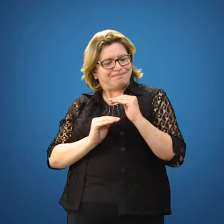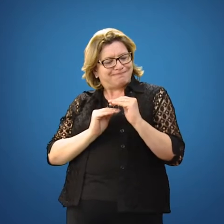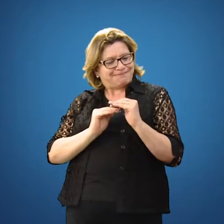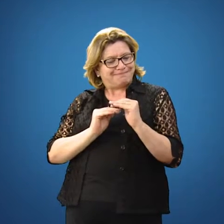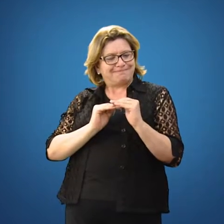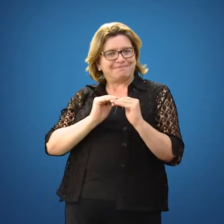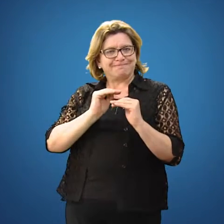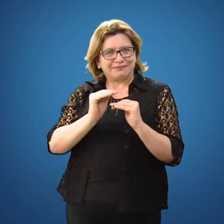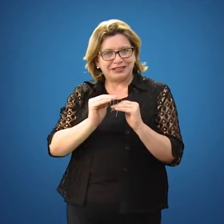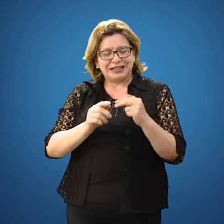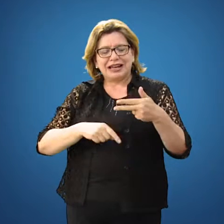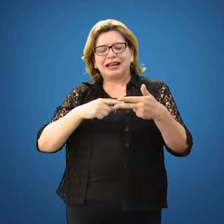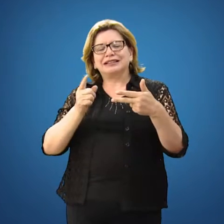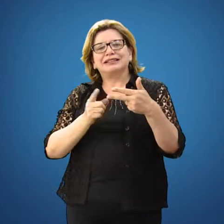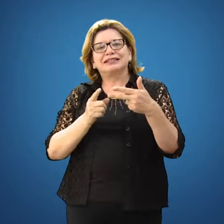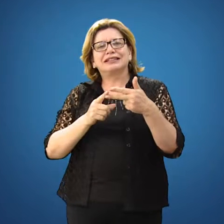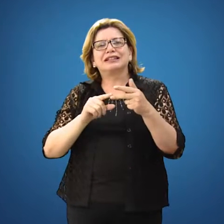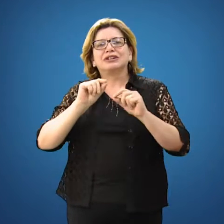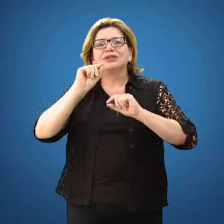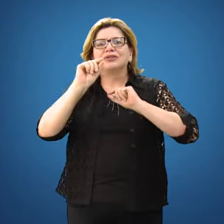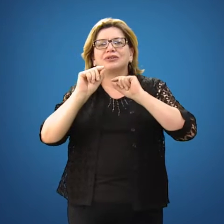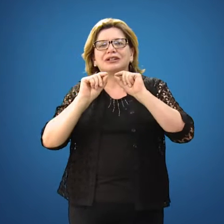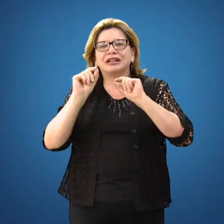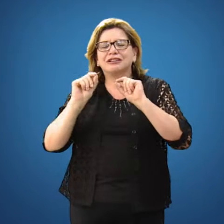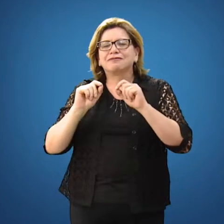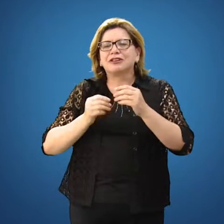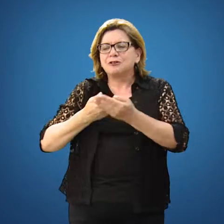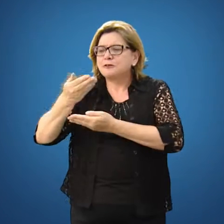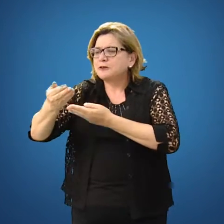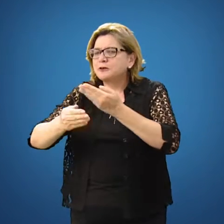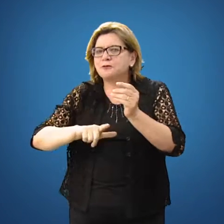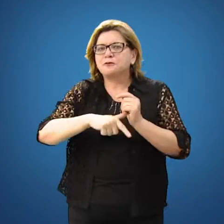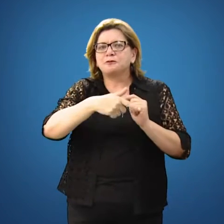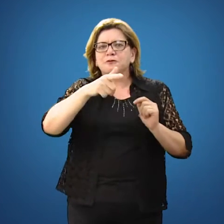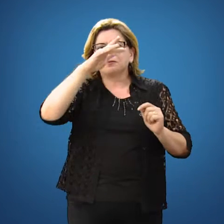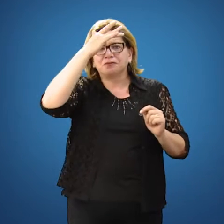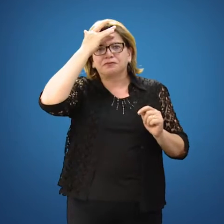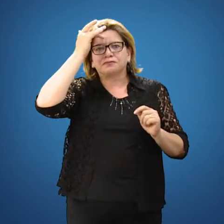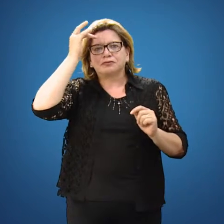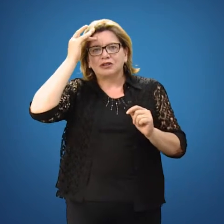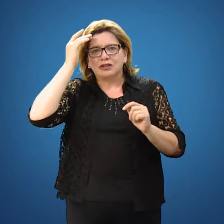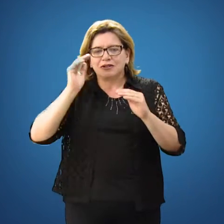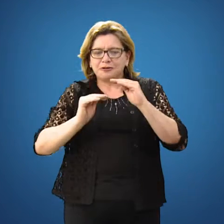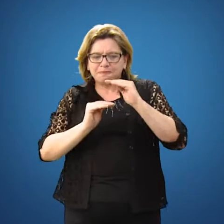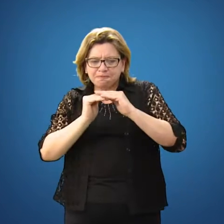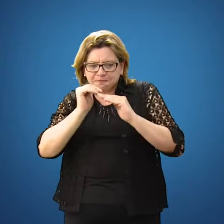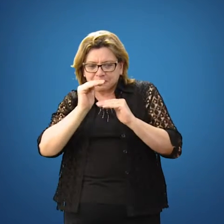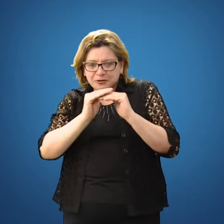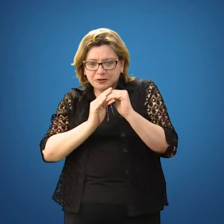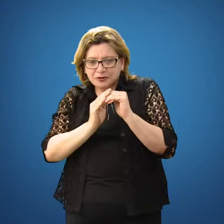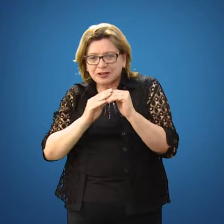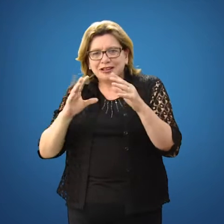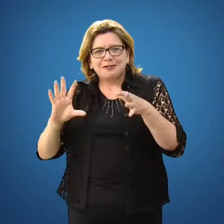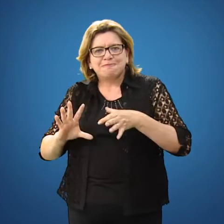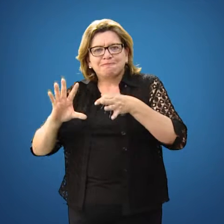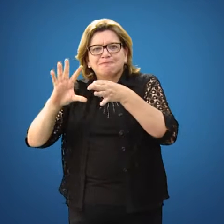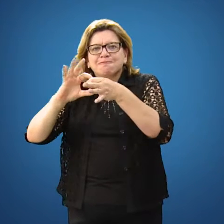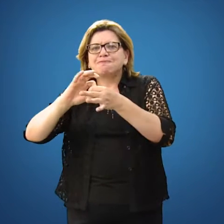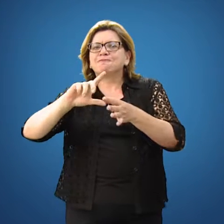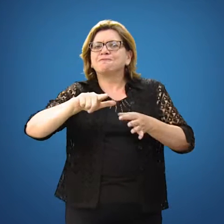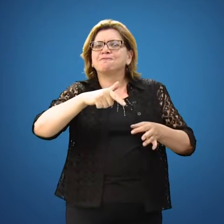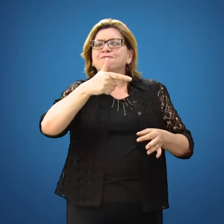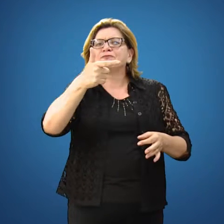né? E a terceira etapa, então, é a rede de relação, né? Onde você vai construir uma relação